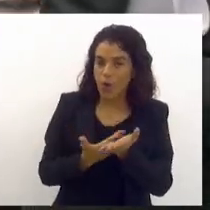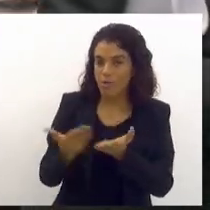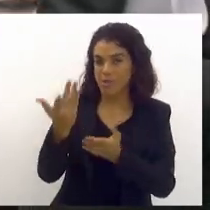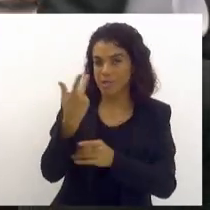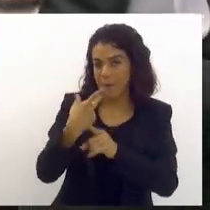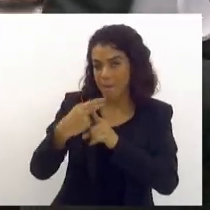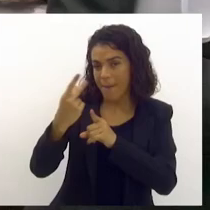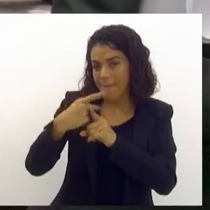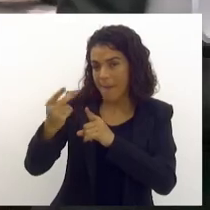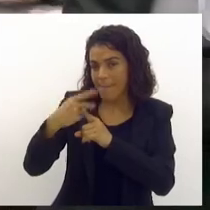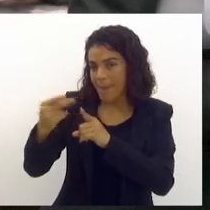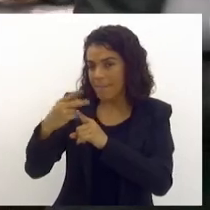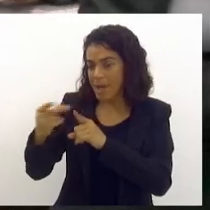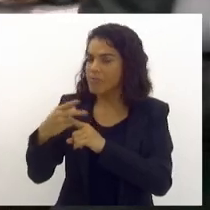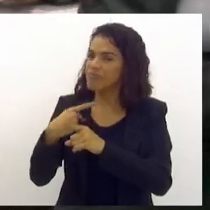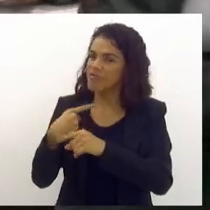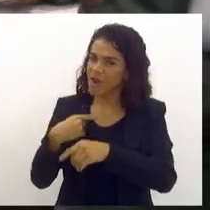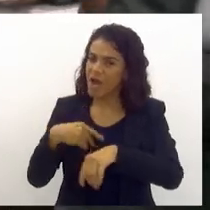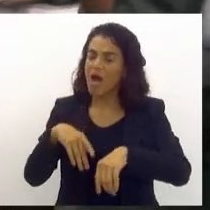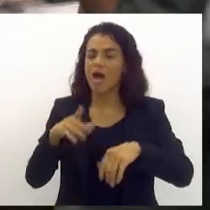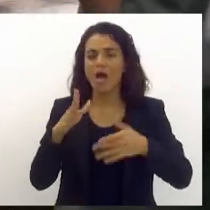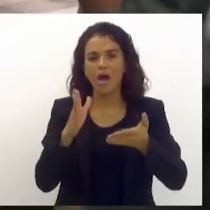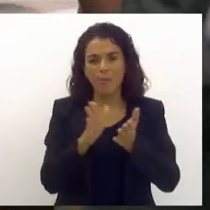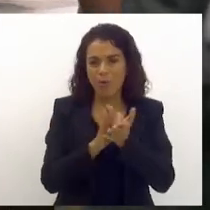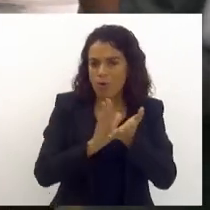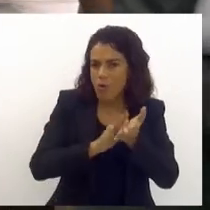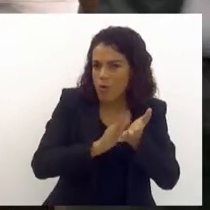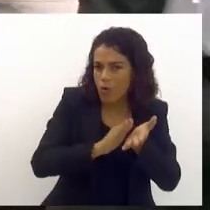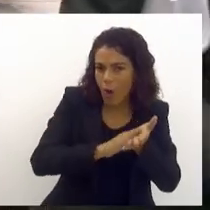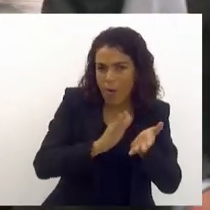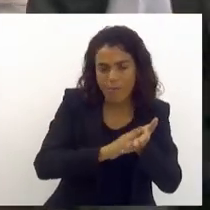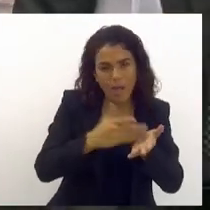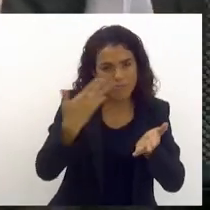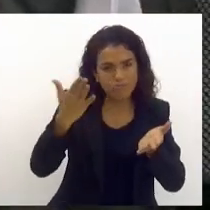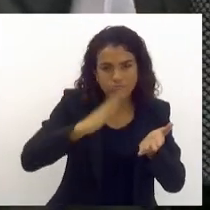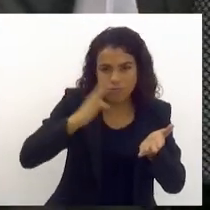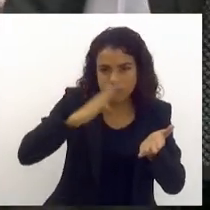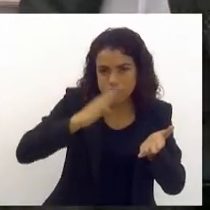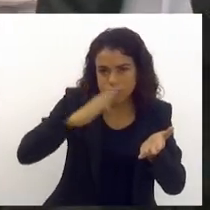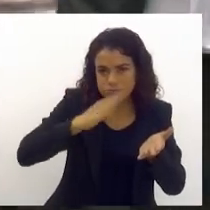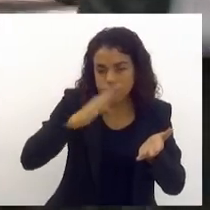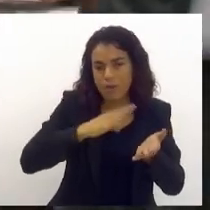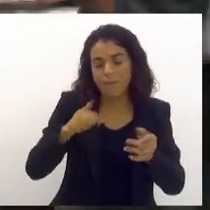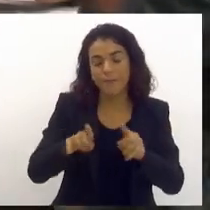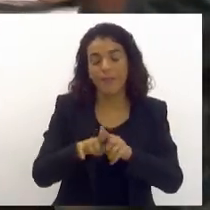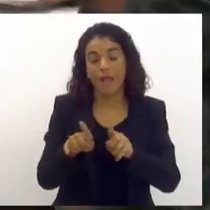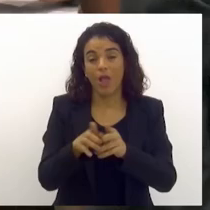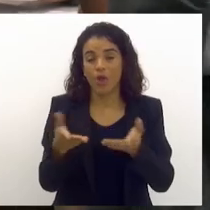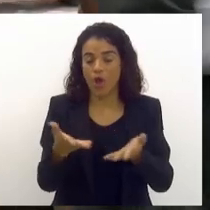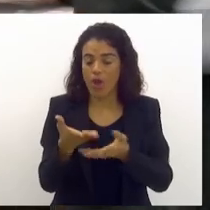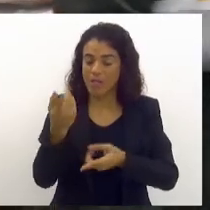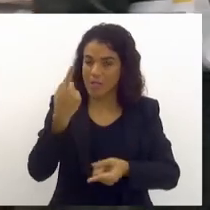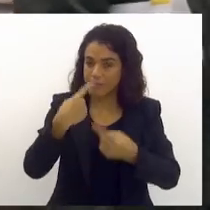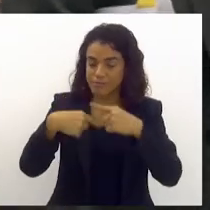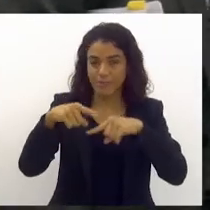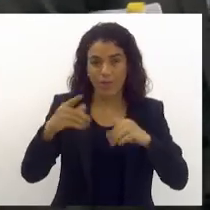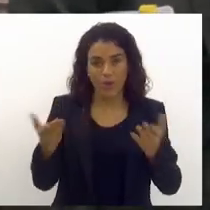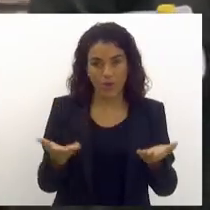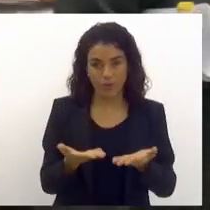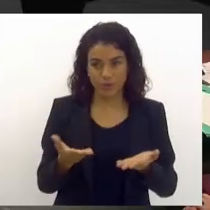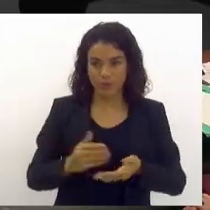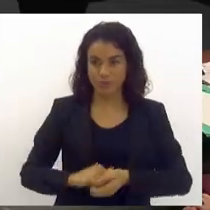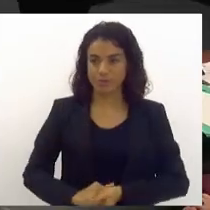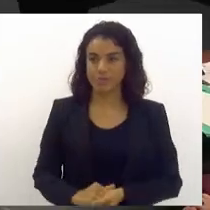conquistar. Vamos cobrar que seja sancionado, vamos acompanhar de perto e essa injustiça está sendo corrigida a partir de hoje.